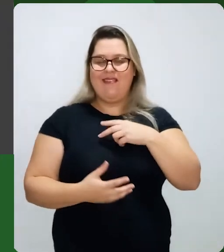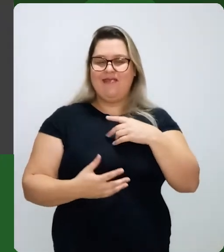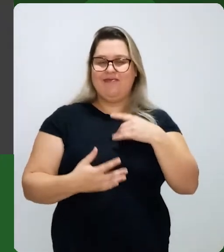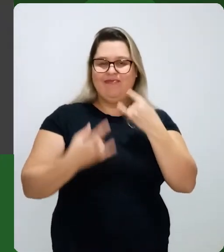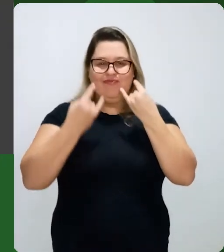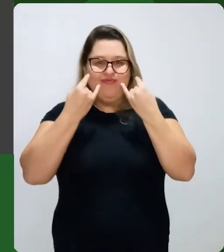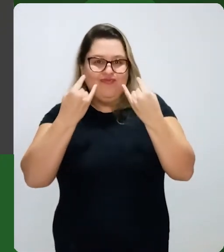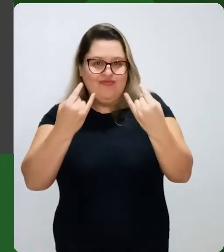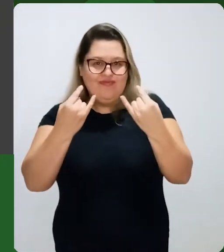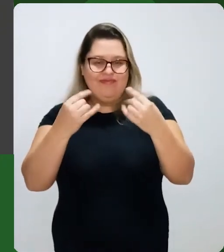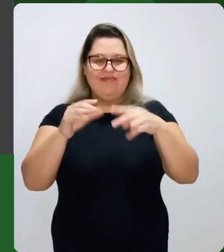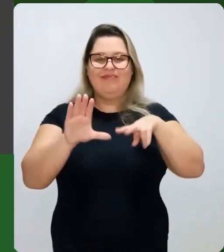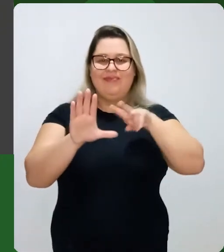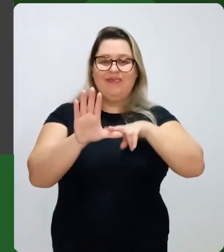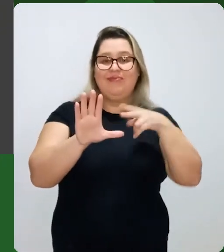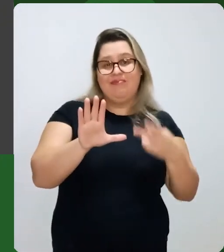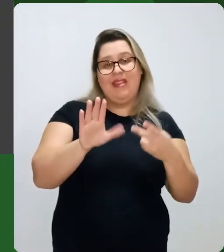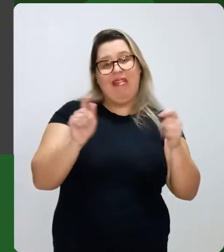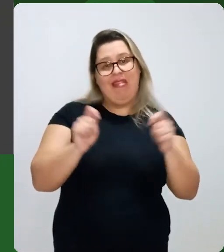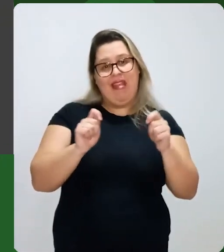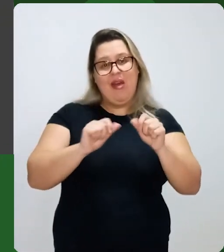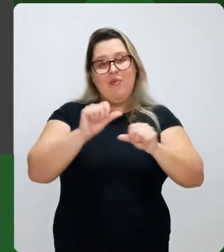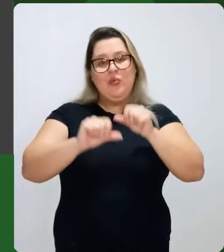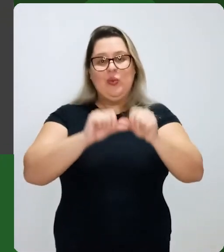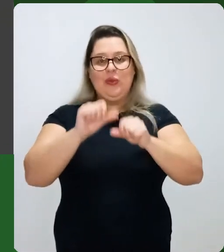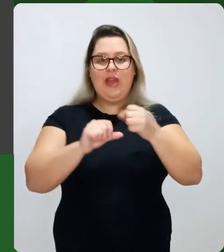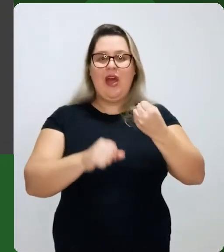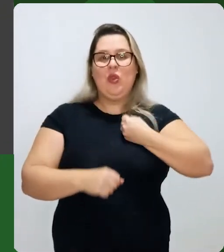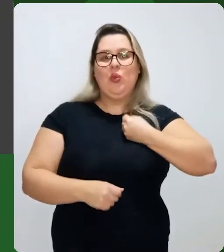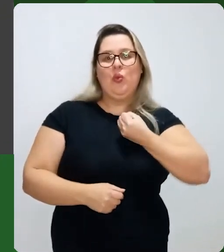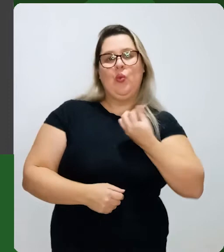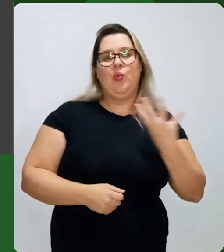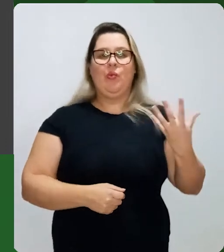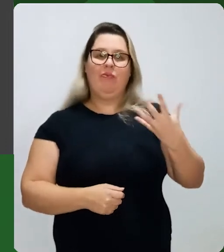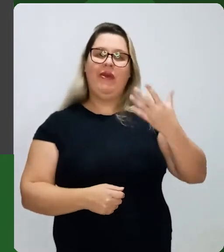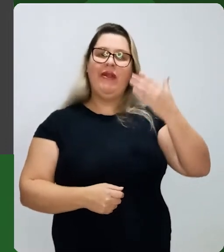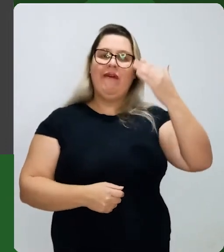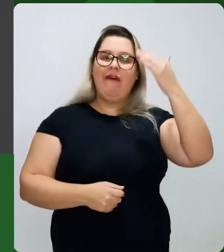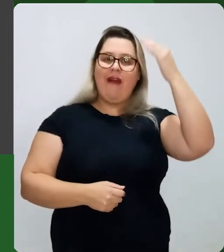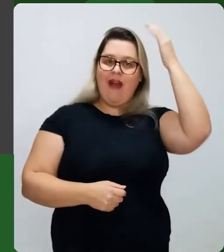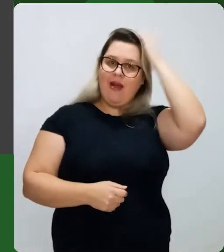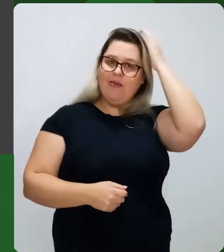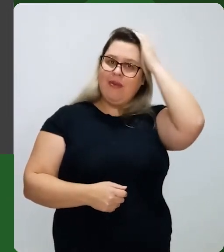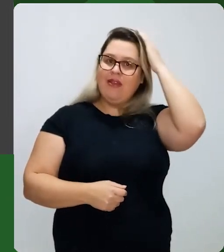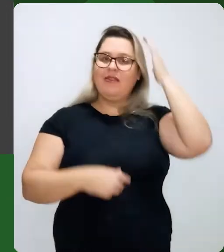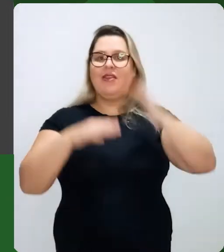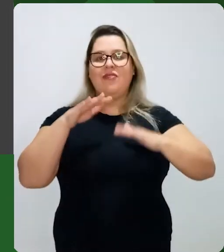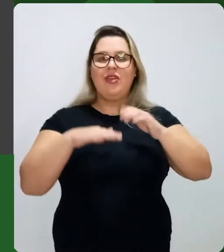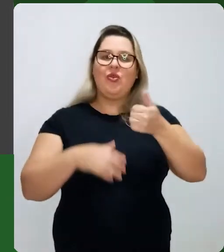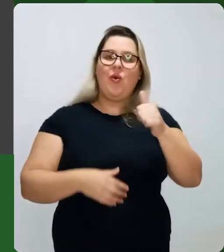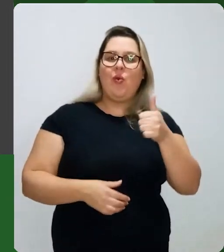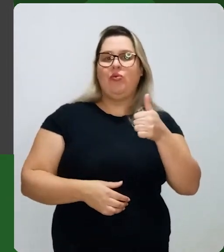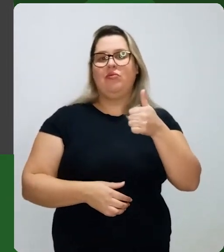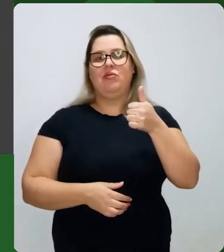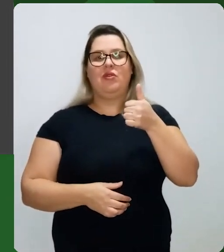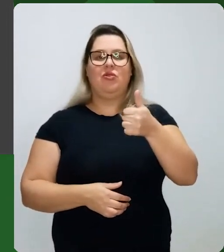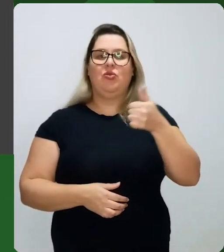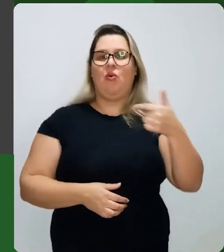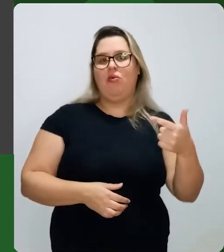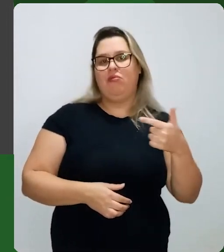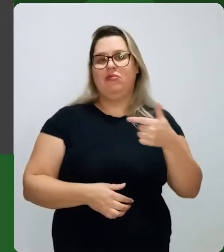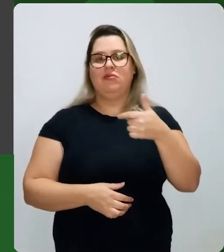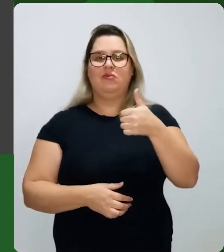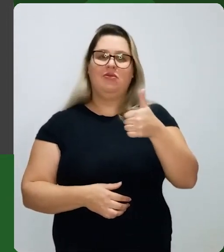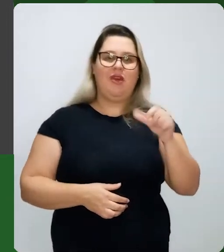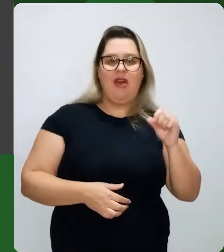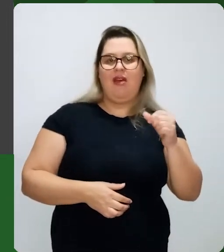romantizado, digamos assim, a gente pode alterar o número de cabeça. Então, é normal a gente encontrar com 11, 12, bom, 10,